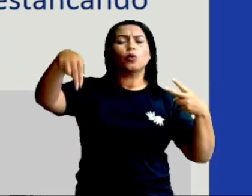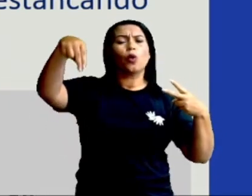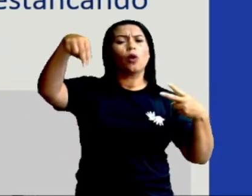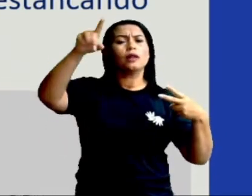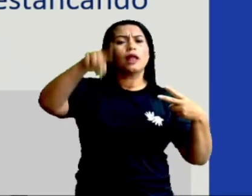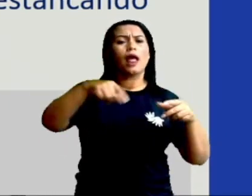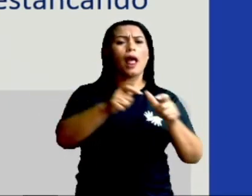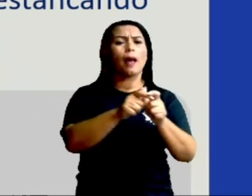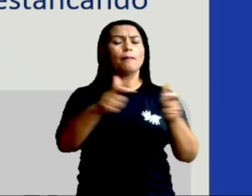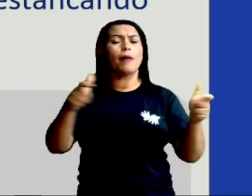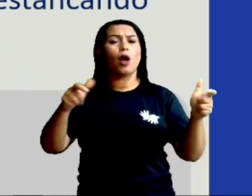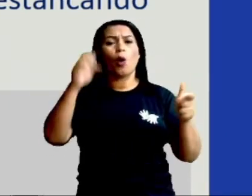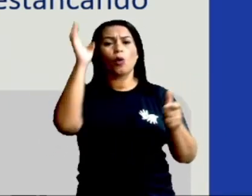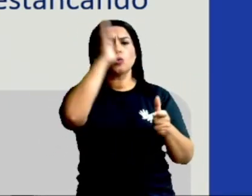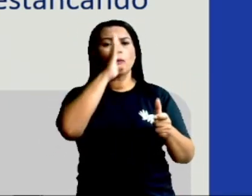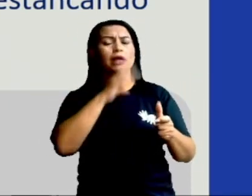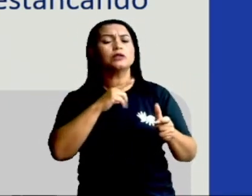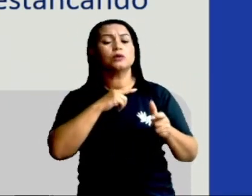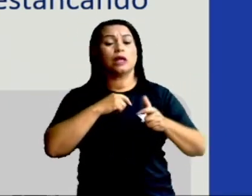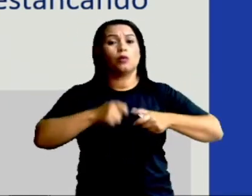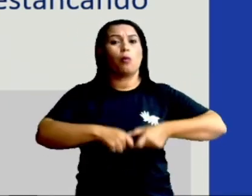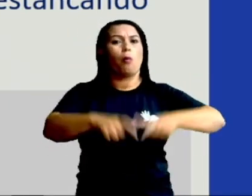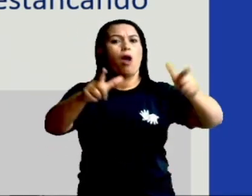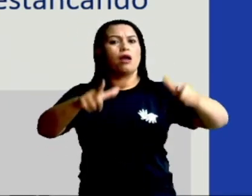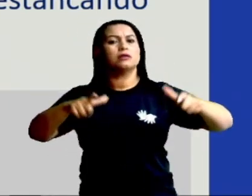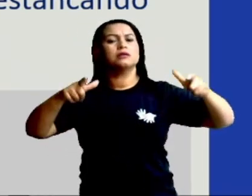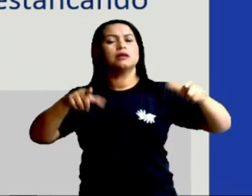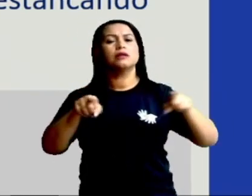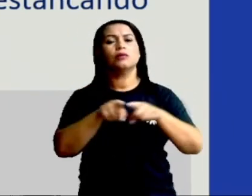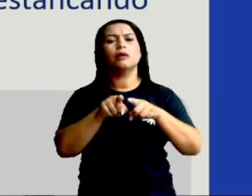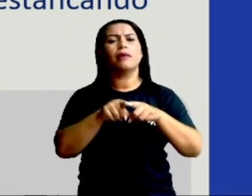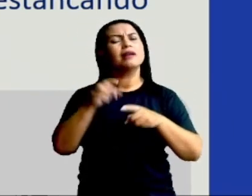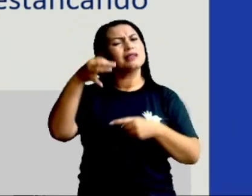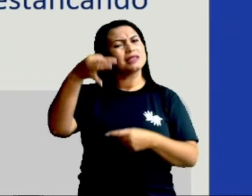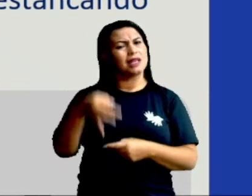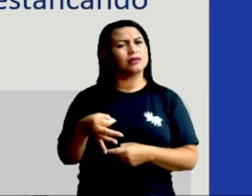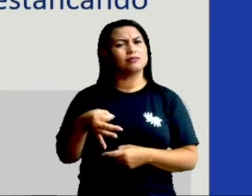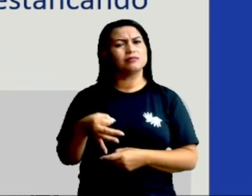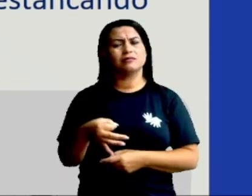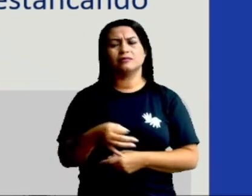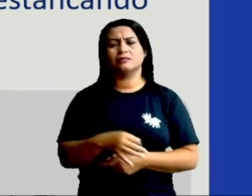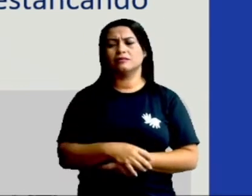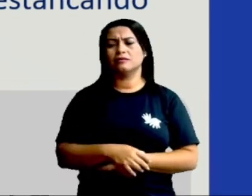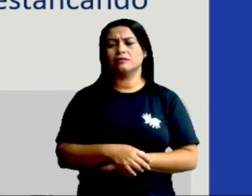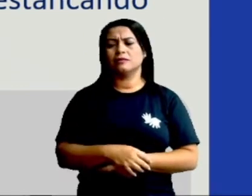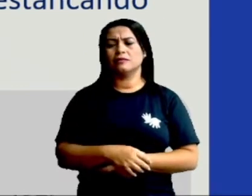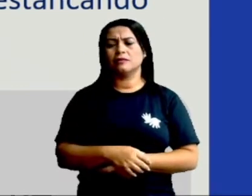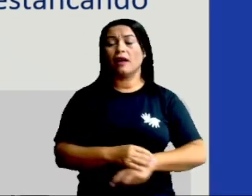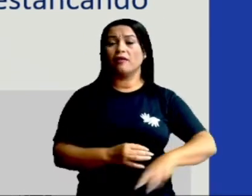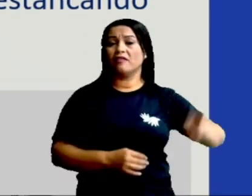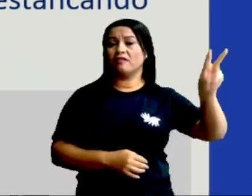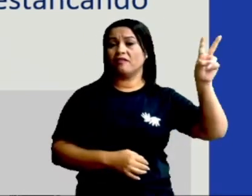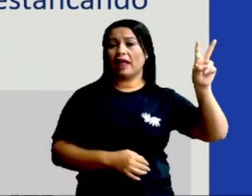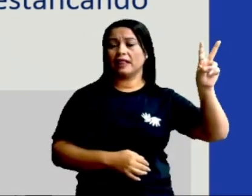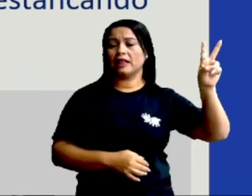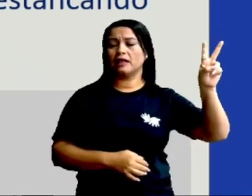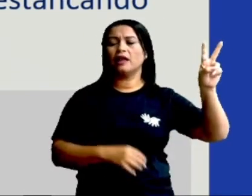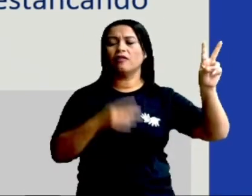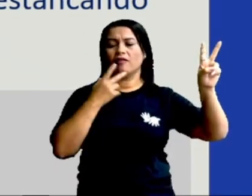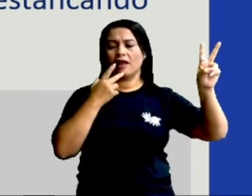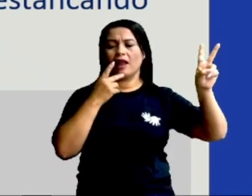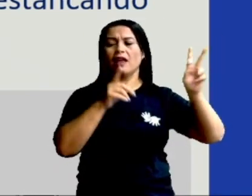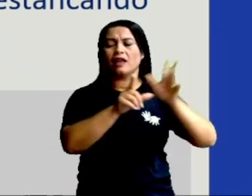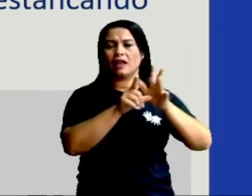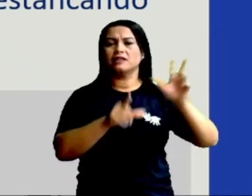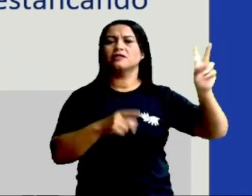se tratando de extensão territorial Está correto isso verdadeiro né eu